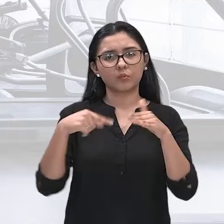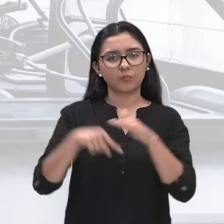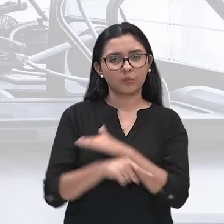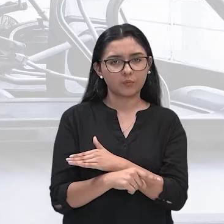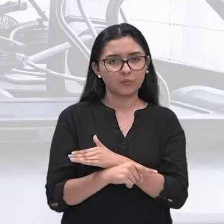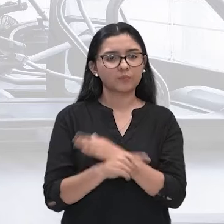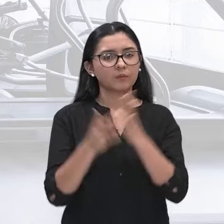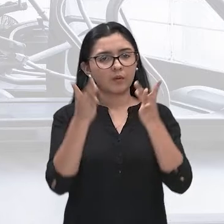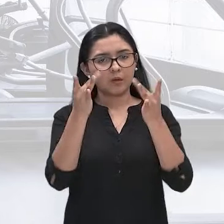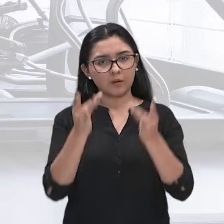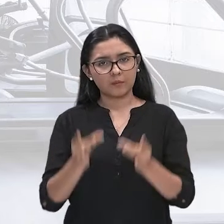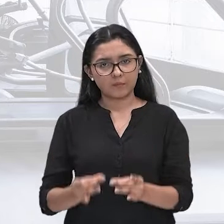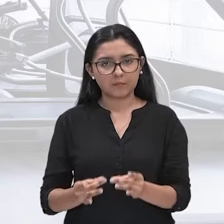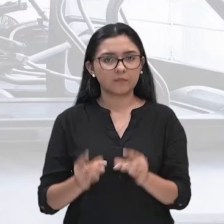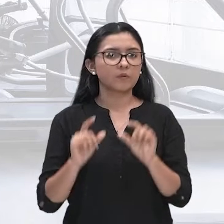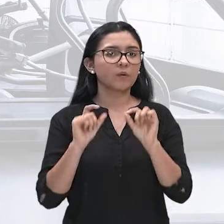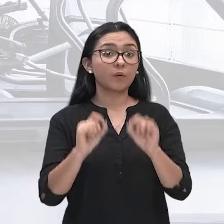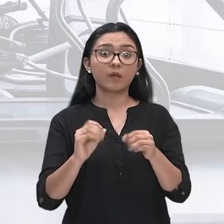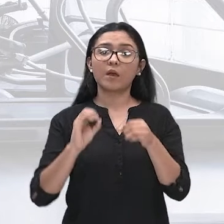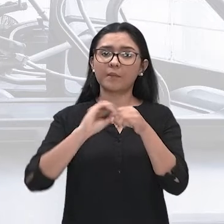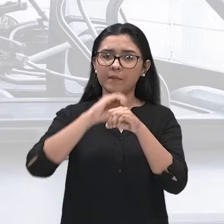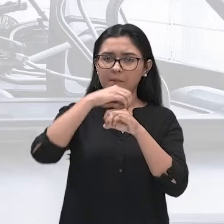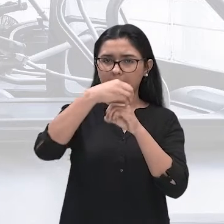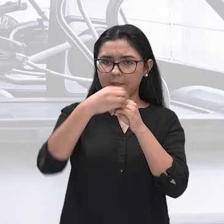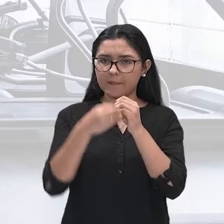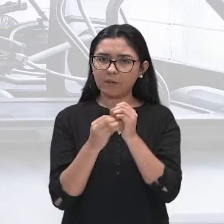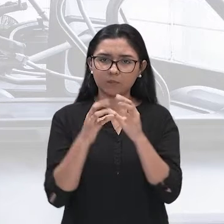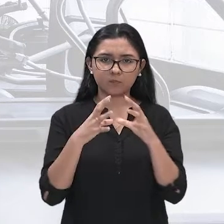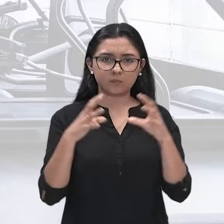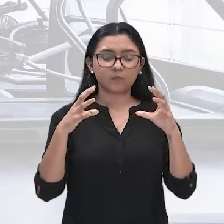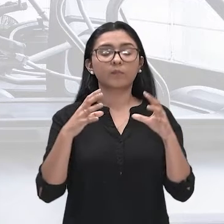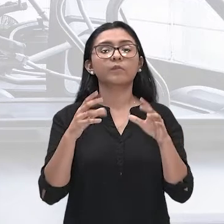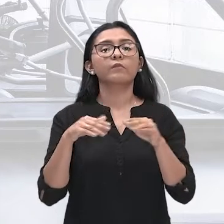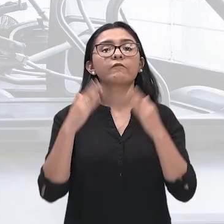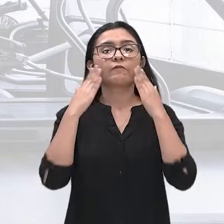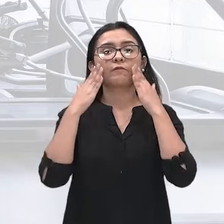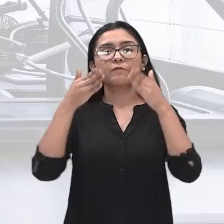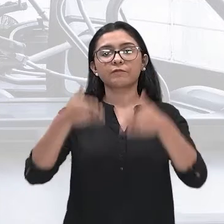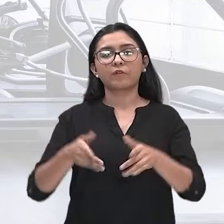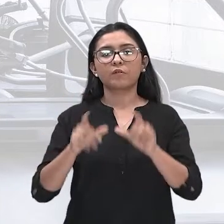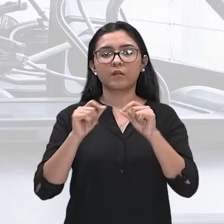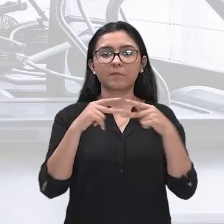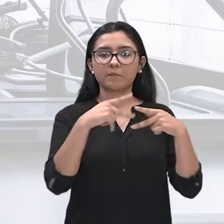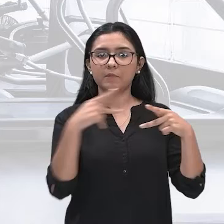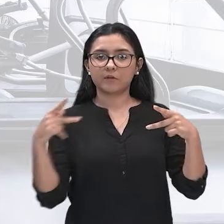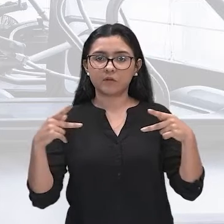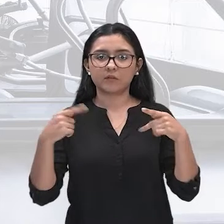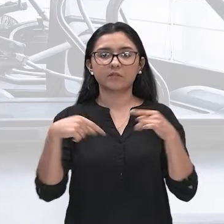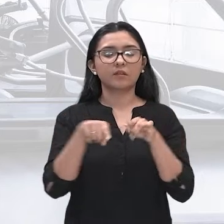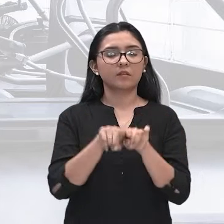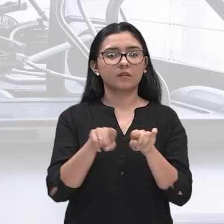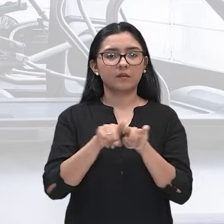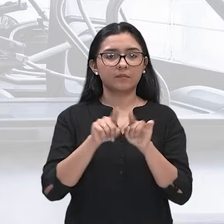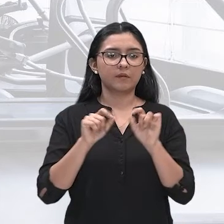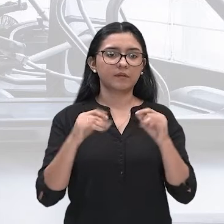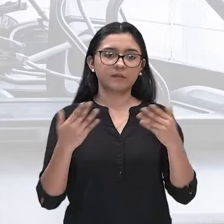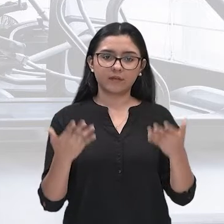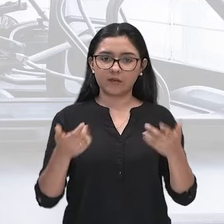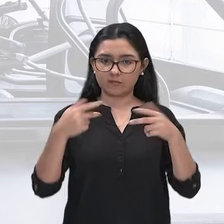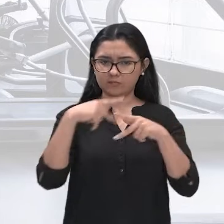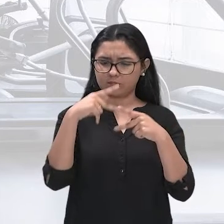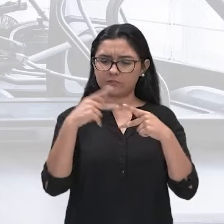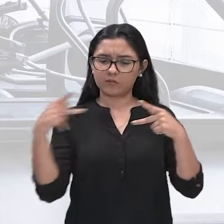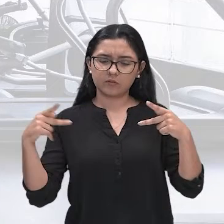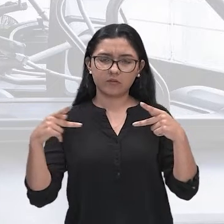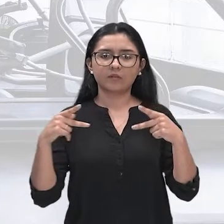nessas macromoléculas, principalmente, mais especificamente nas proteínas. E falando de proteína, não podia estar em